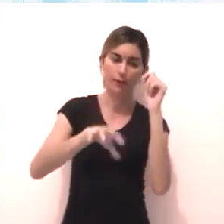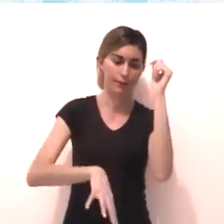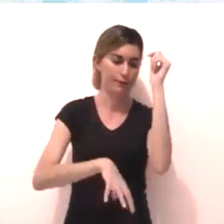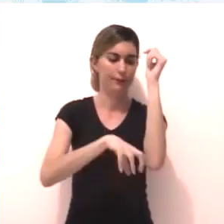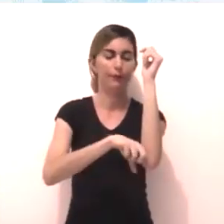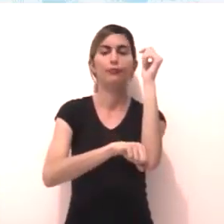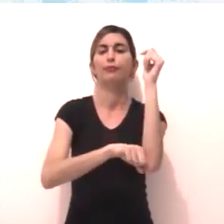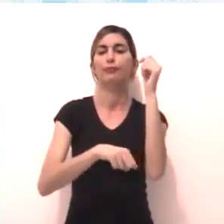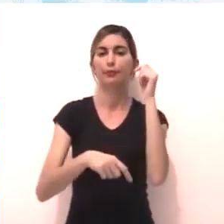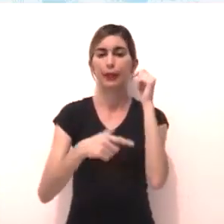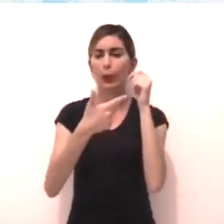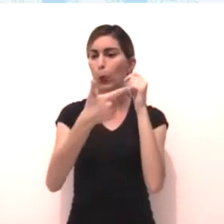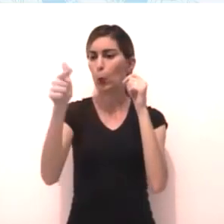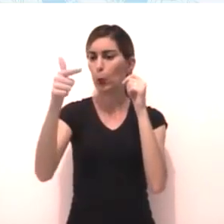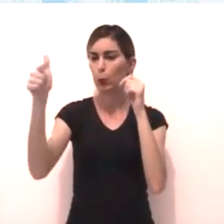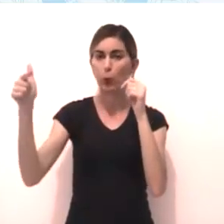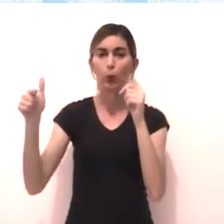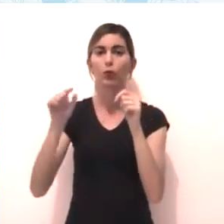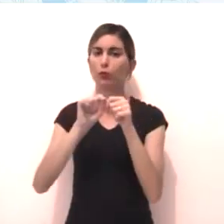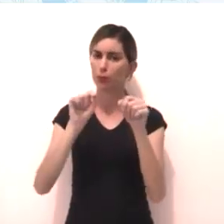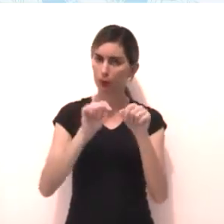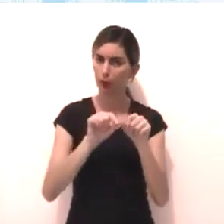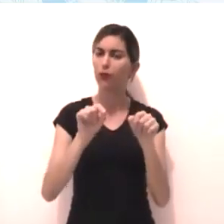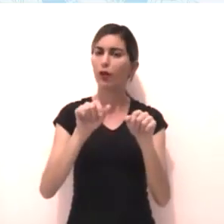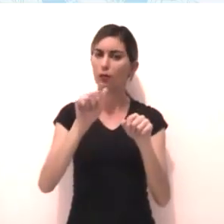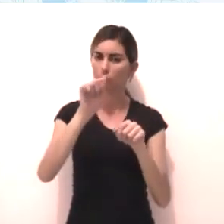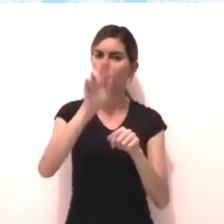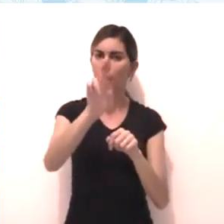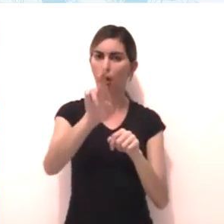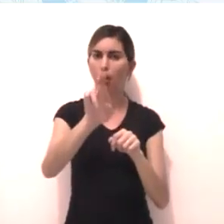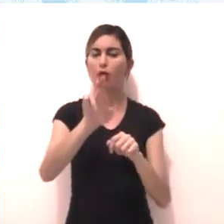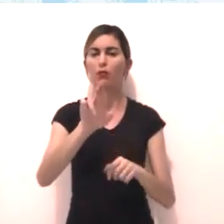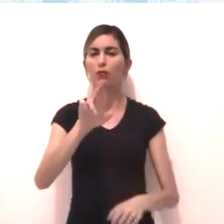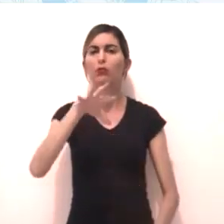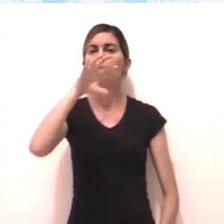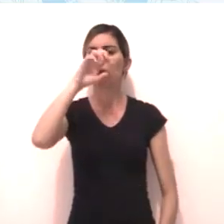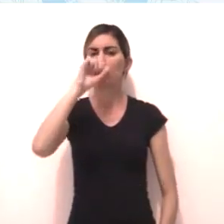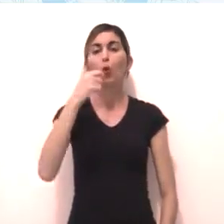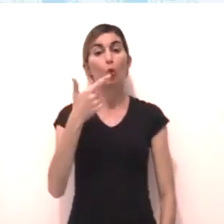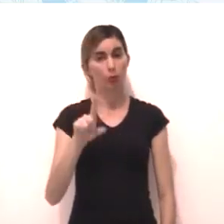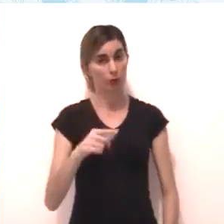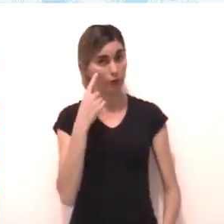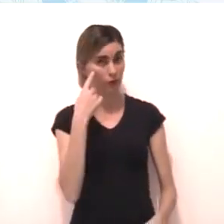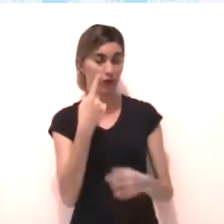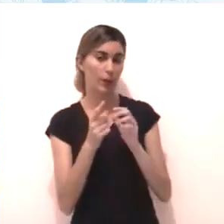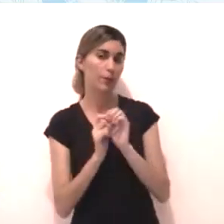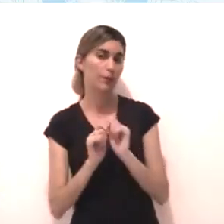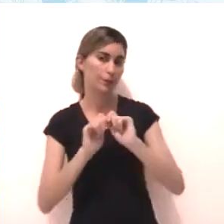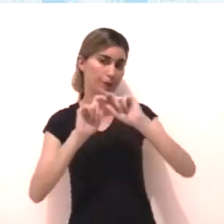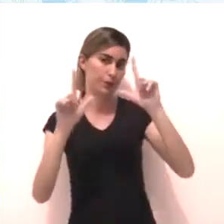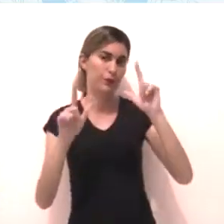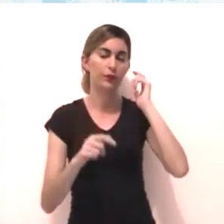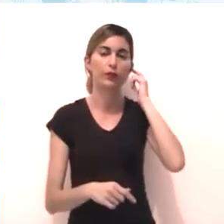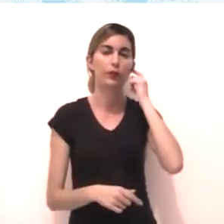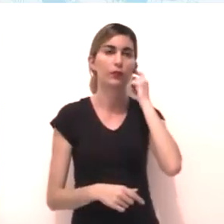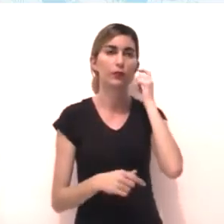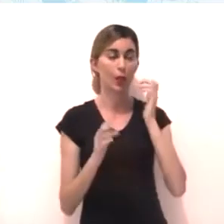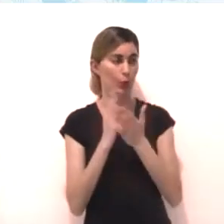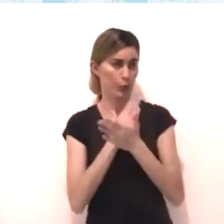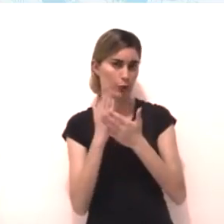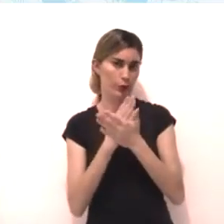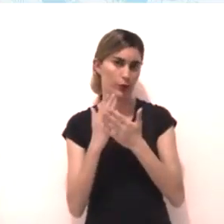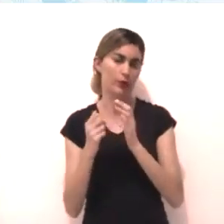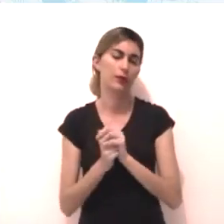só ele. Tem outros gases que formam o nosso ar. Vamos ver aí na imagem alguns